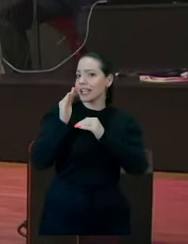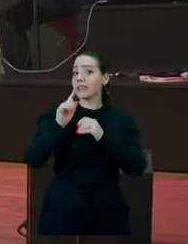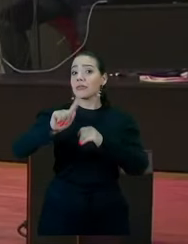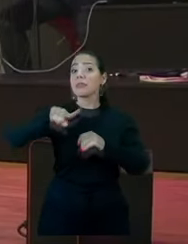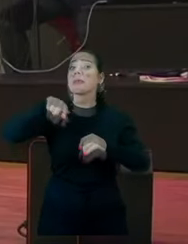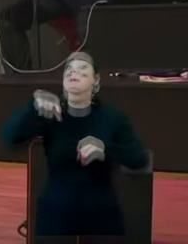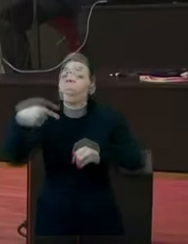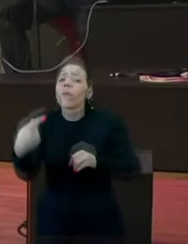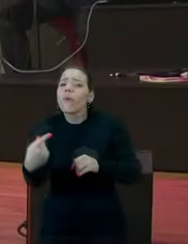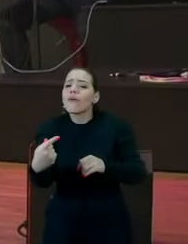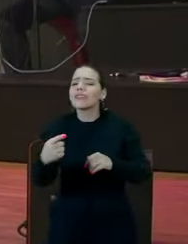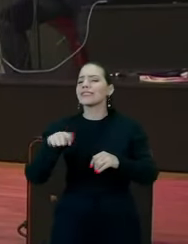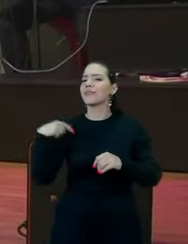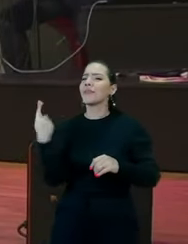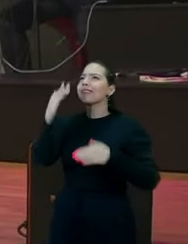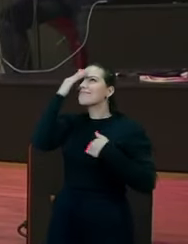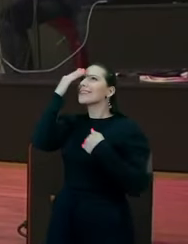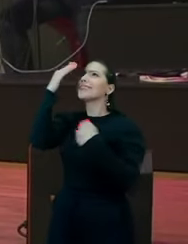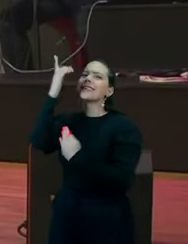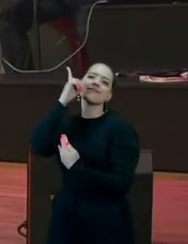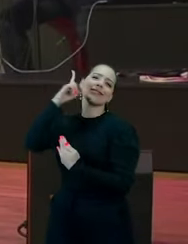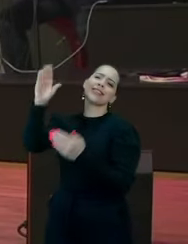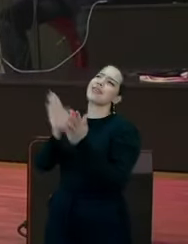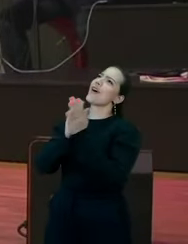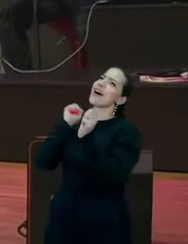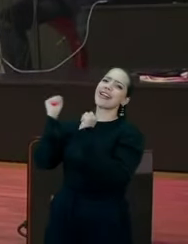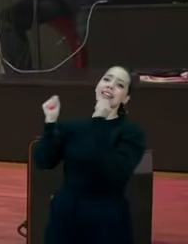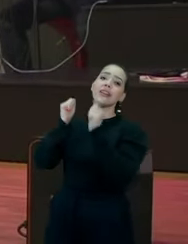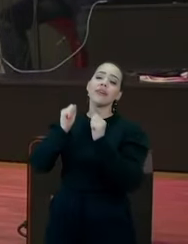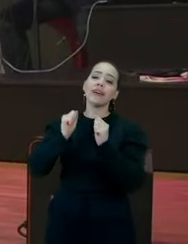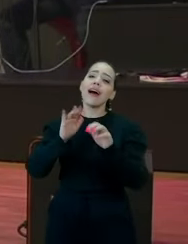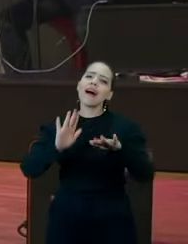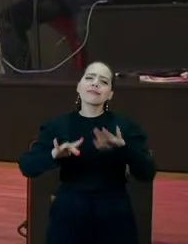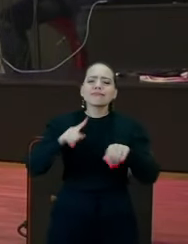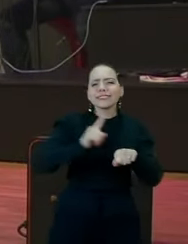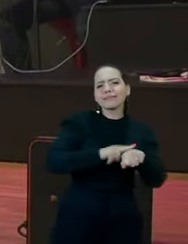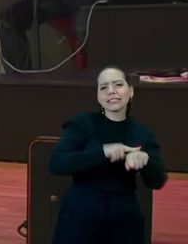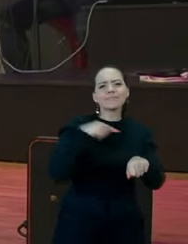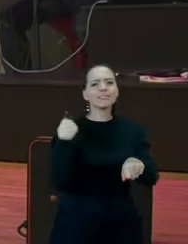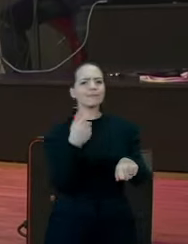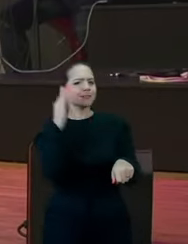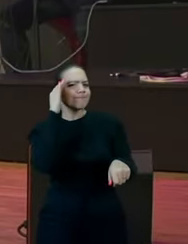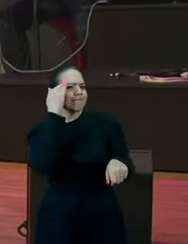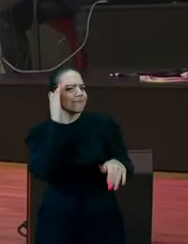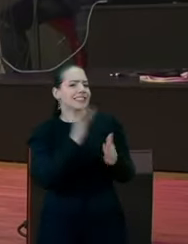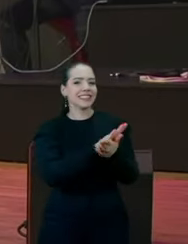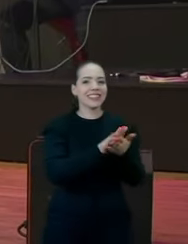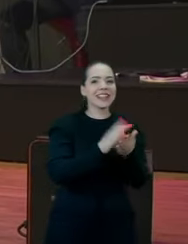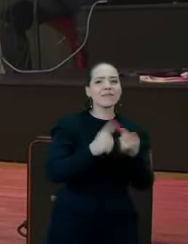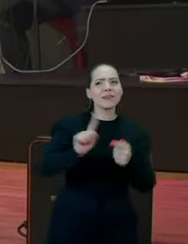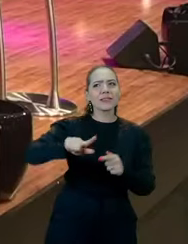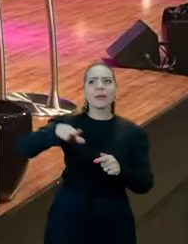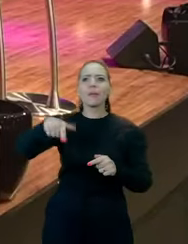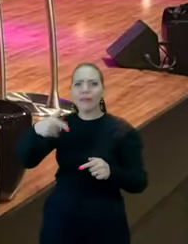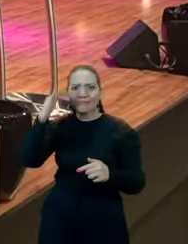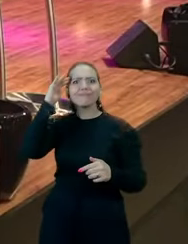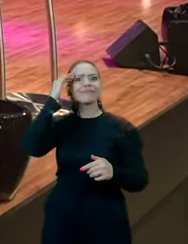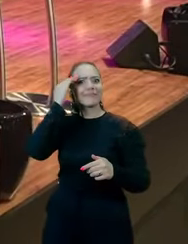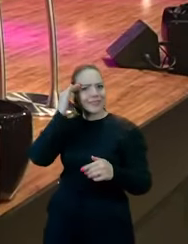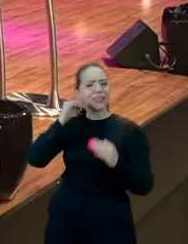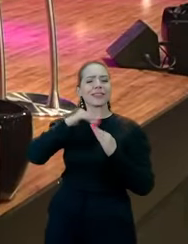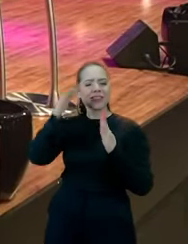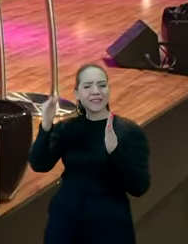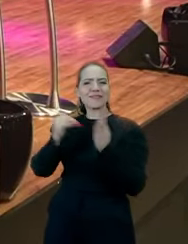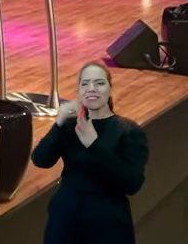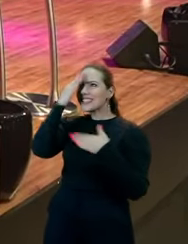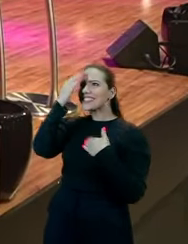Deus. Aleluia. Algumas festas que não te convido, você tem que agradecer ao Senhor, dizer